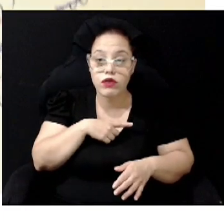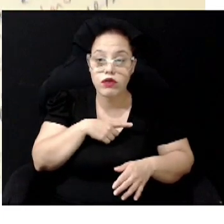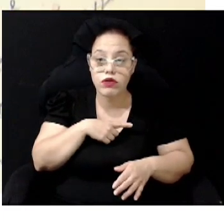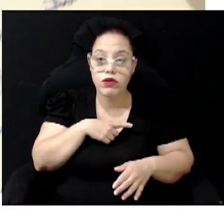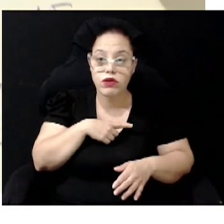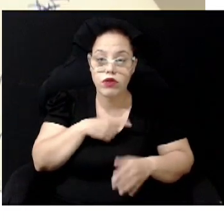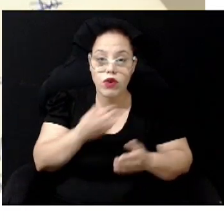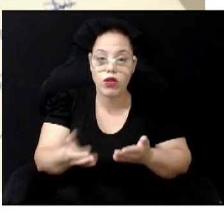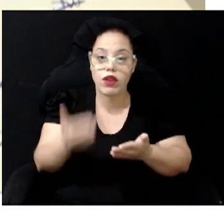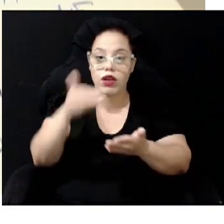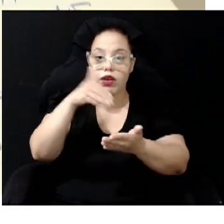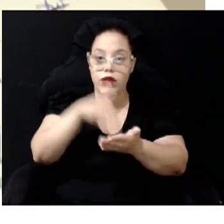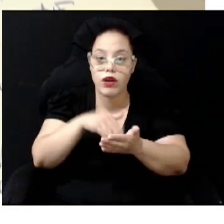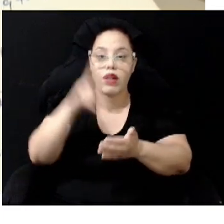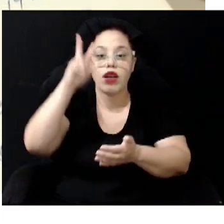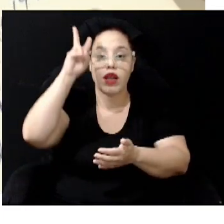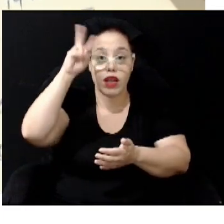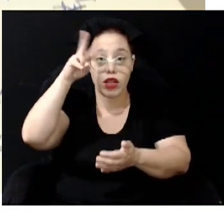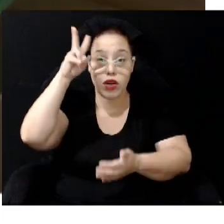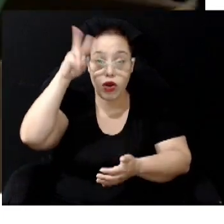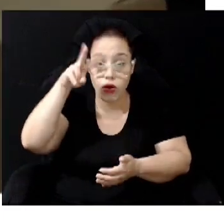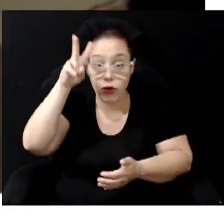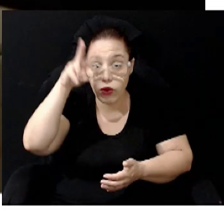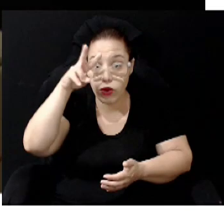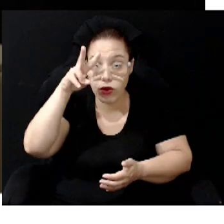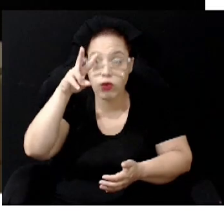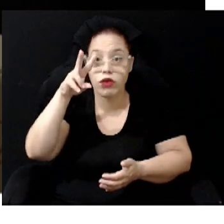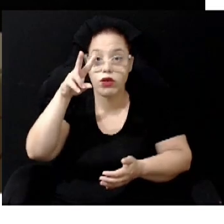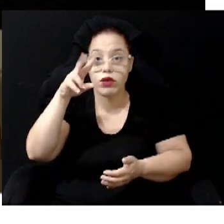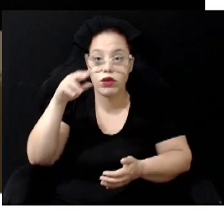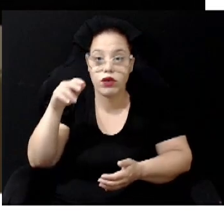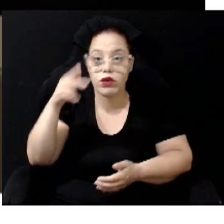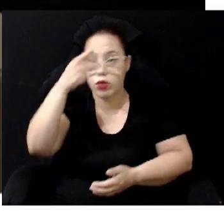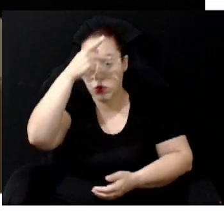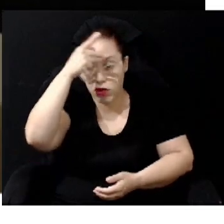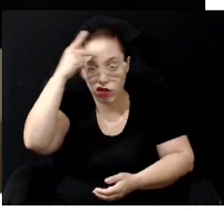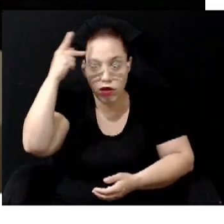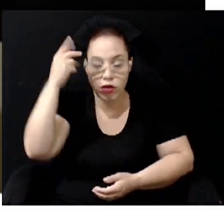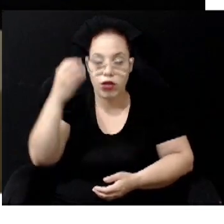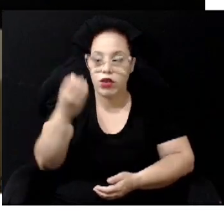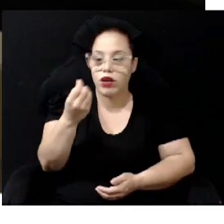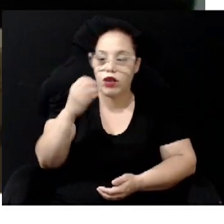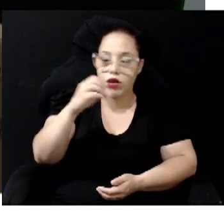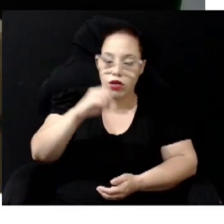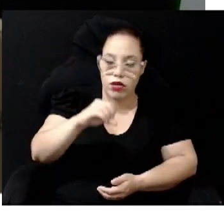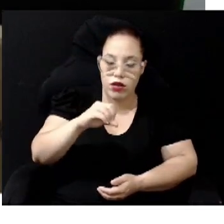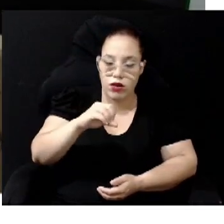trazendo história, né, de pessoas aí de 1900,